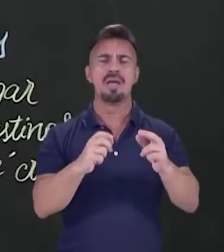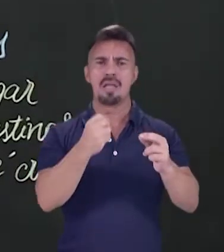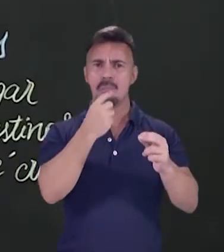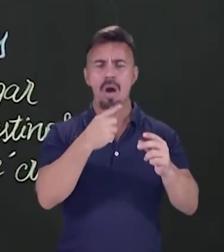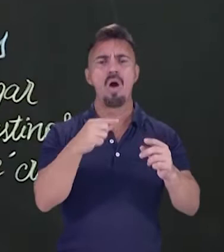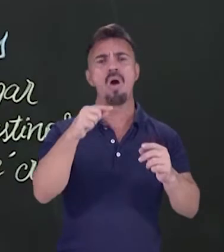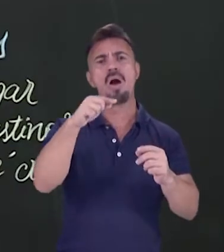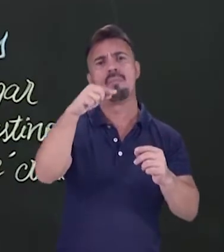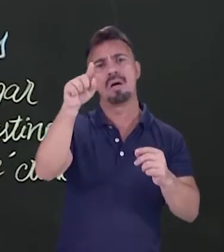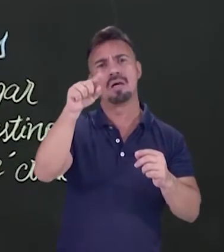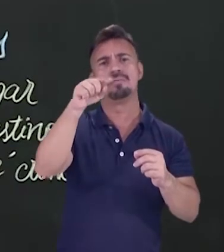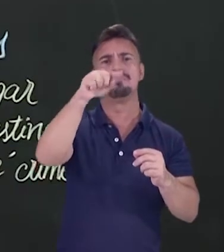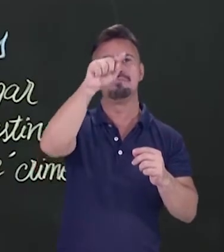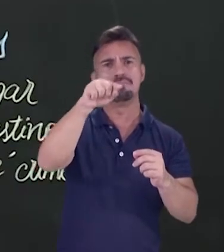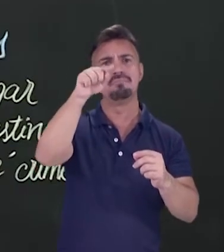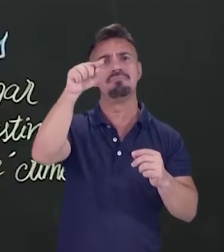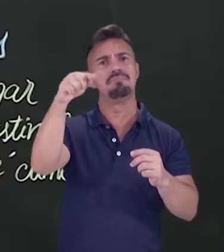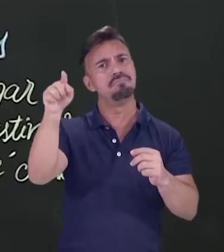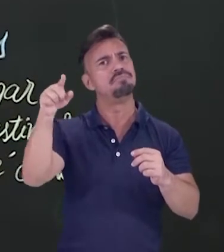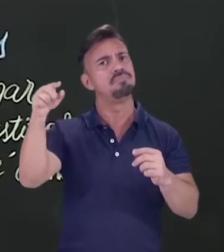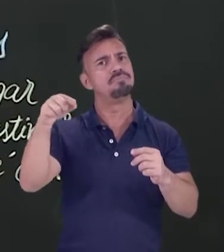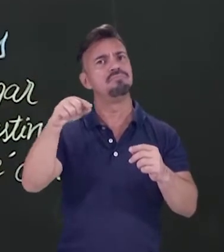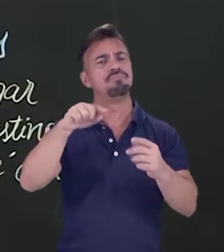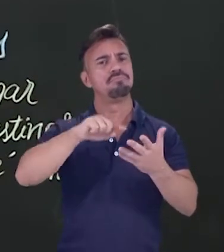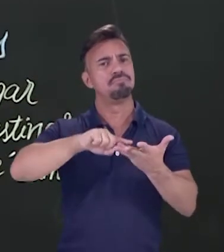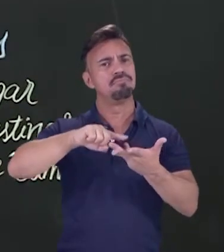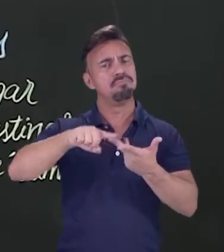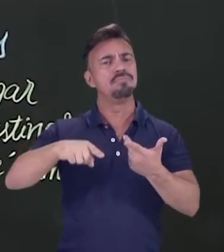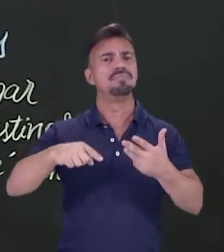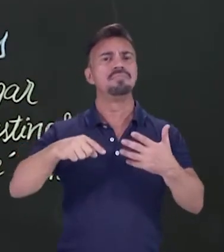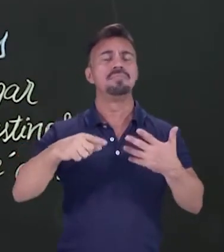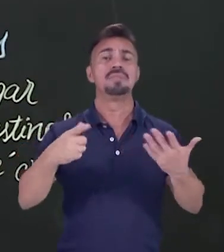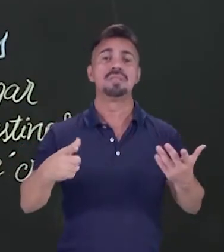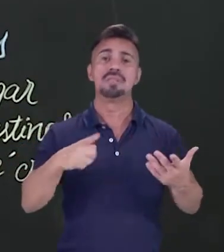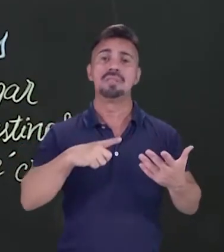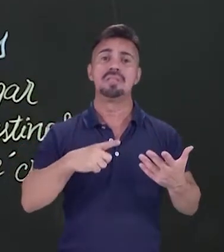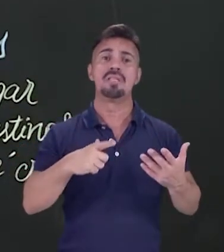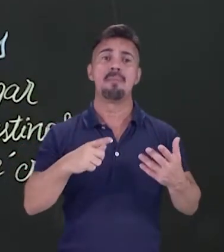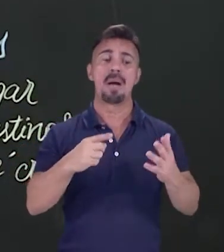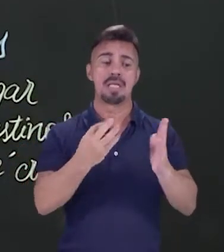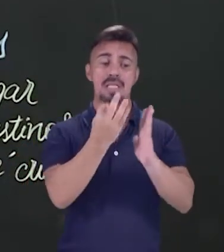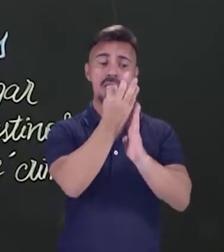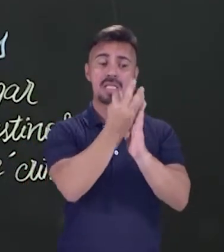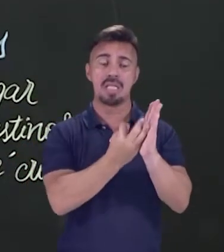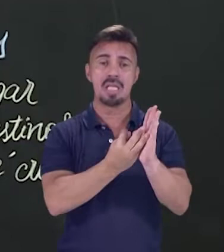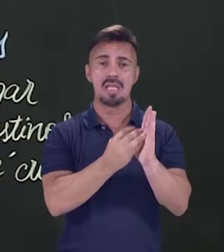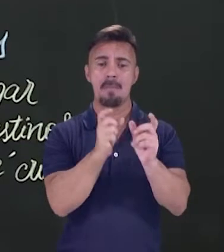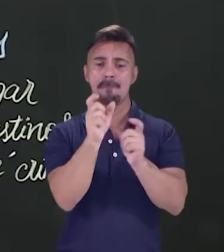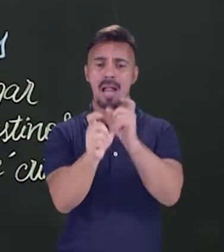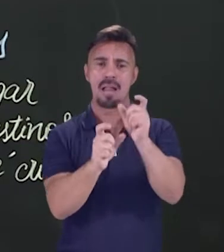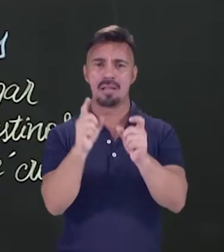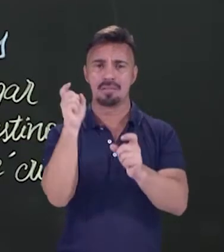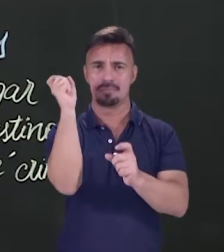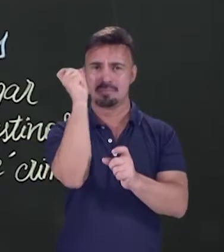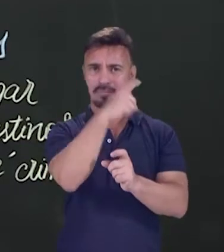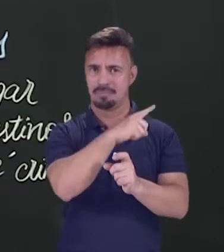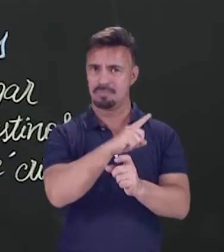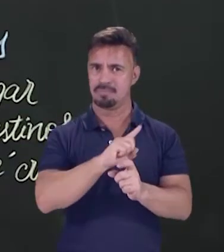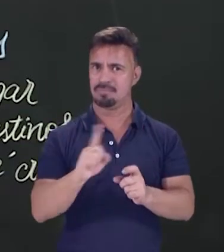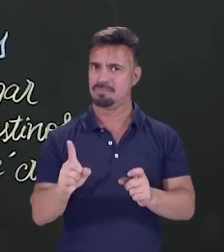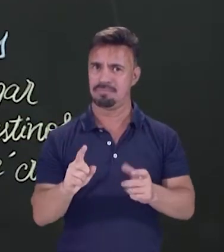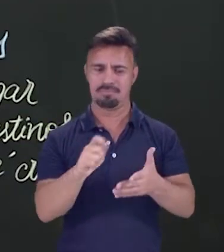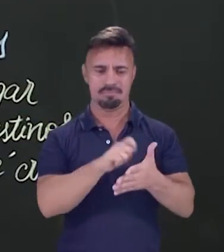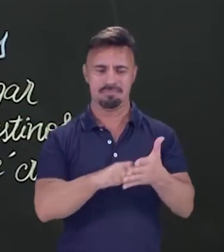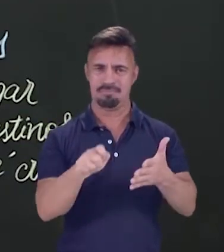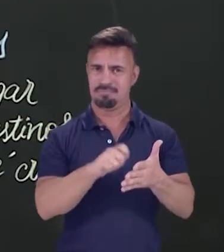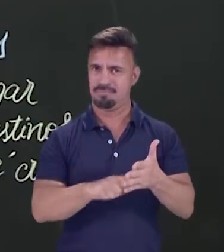estrutura de acentuação, pontuação, ortografia, mas que nem por isso vai transformar o seu texto num conjunto de palavras difíceis, ok? Escrever